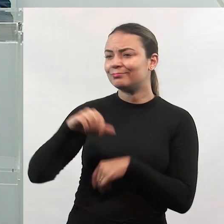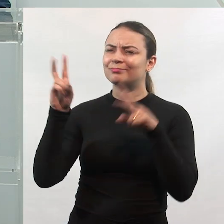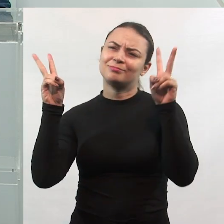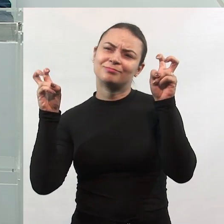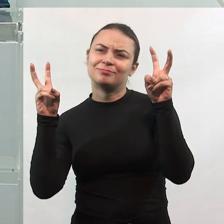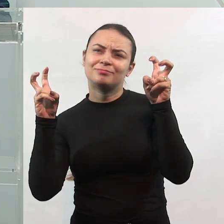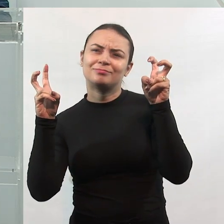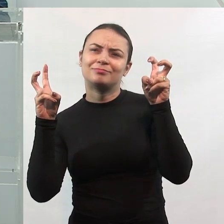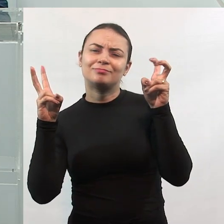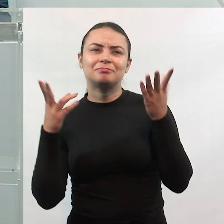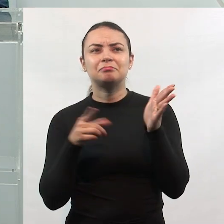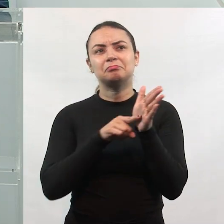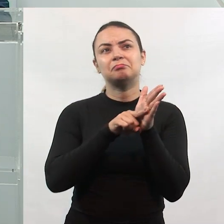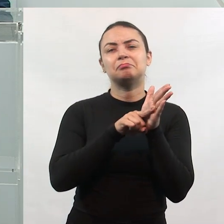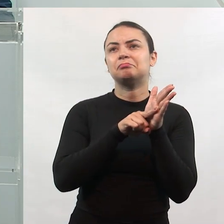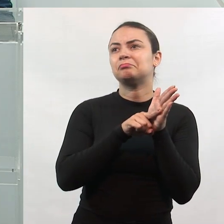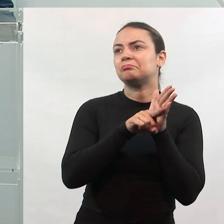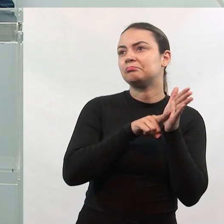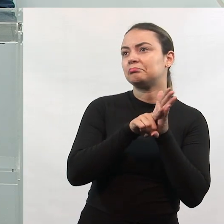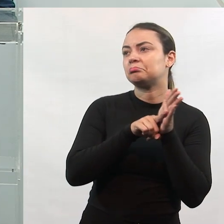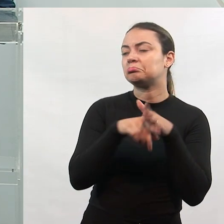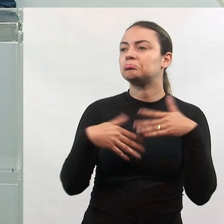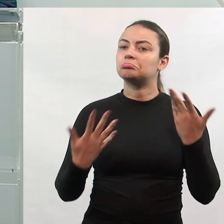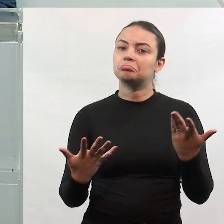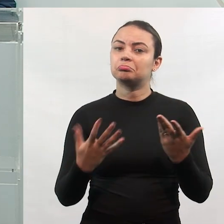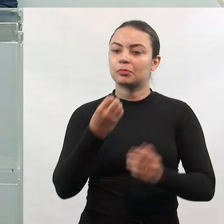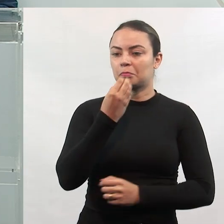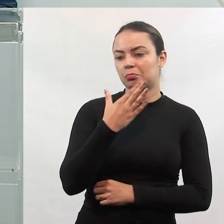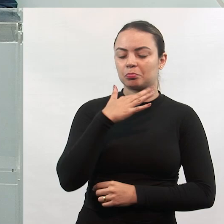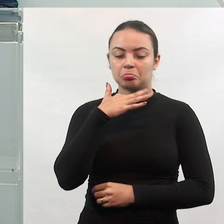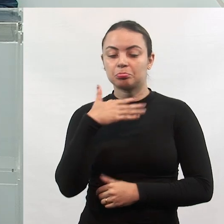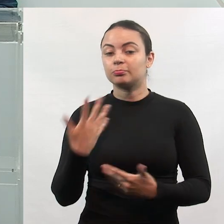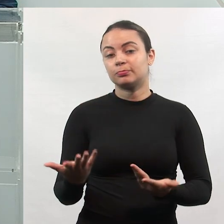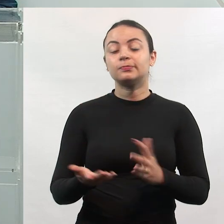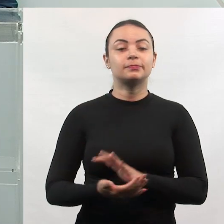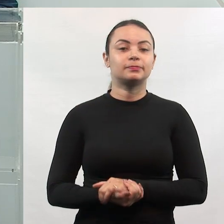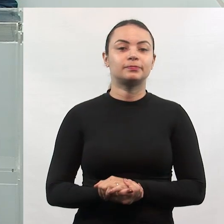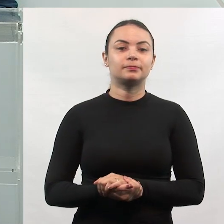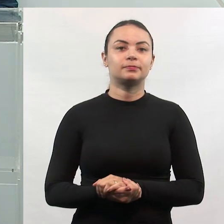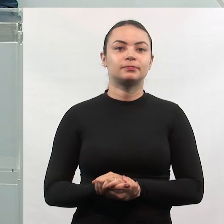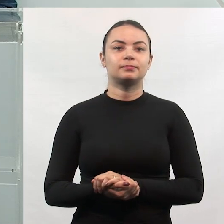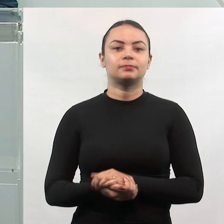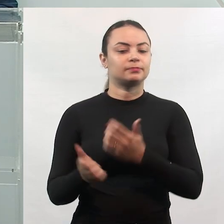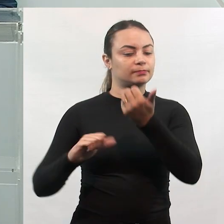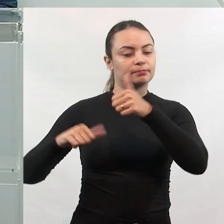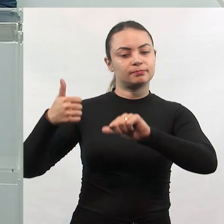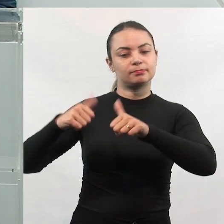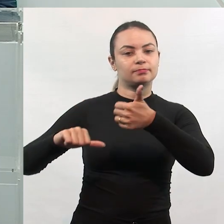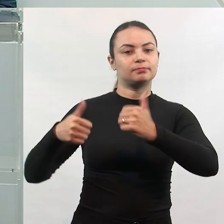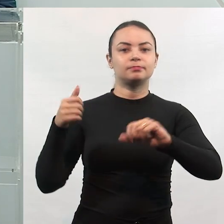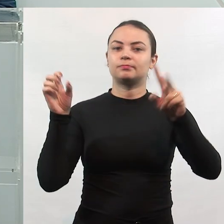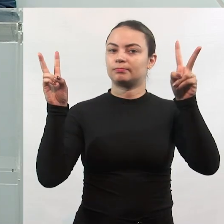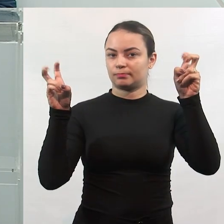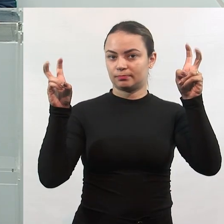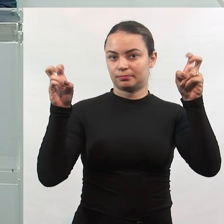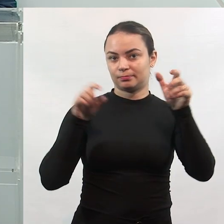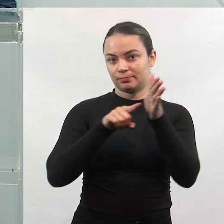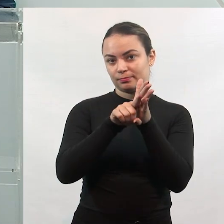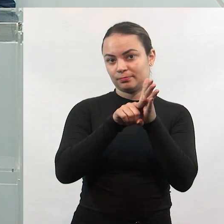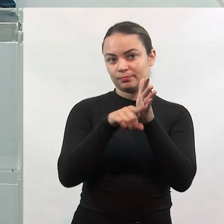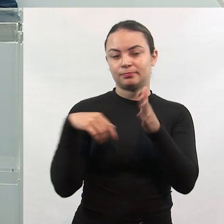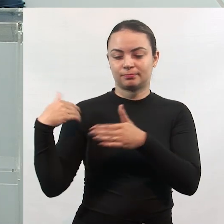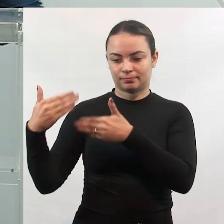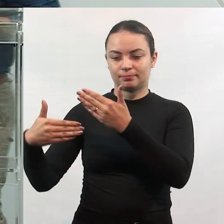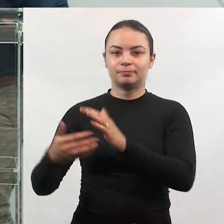o quão importante é aquele tema que você está buscando tratar para a sociedade, né? Para o momento, para a área que você está discutindo,